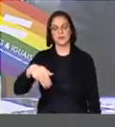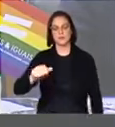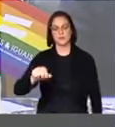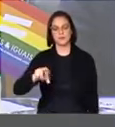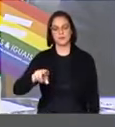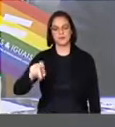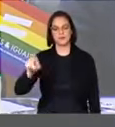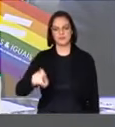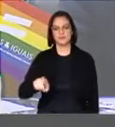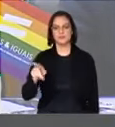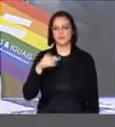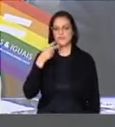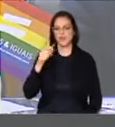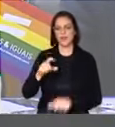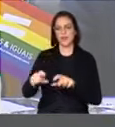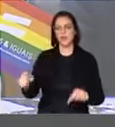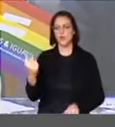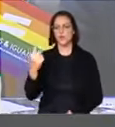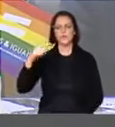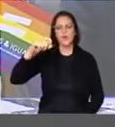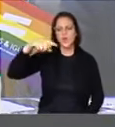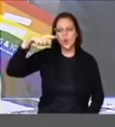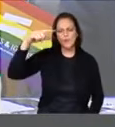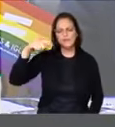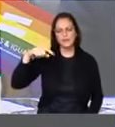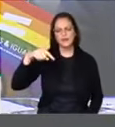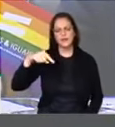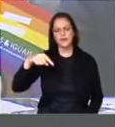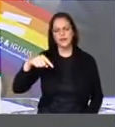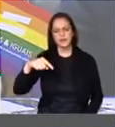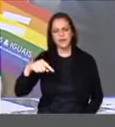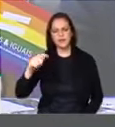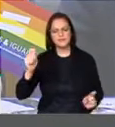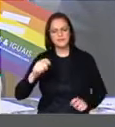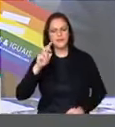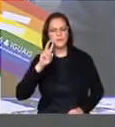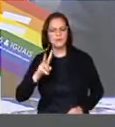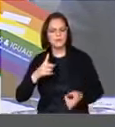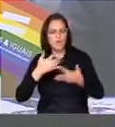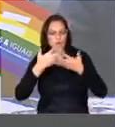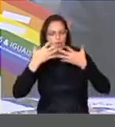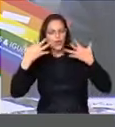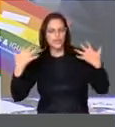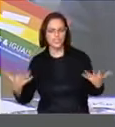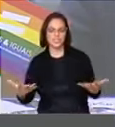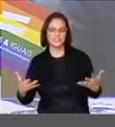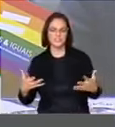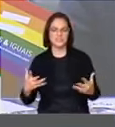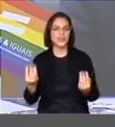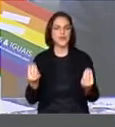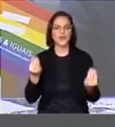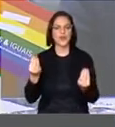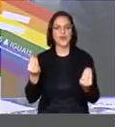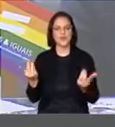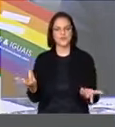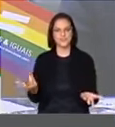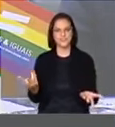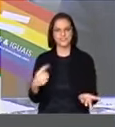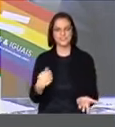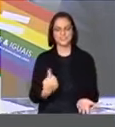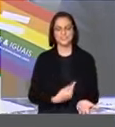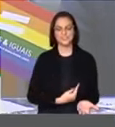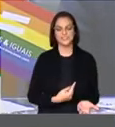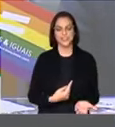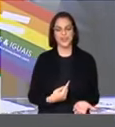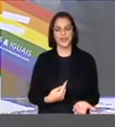que pela única gota de orvalho a gente consegue ver todas as cores da natureza. E ele diz, como é possível que nós